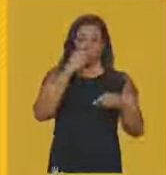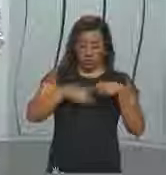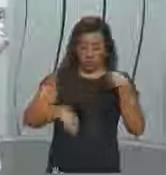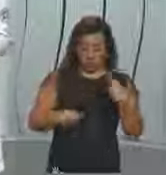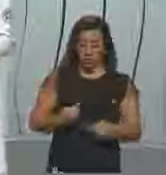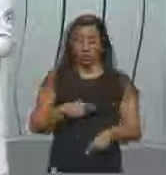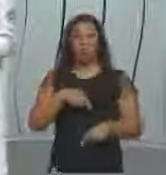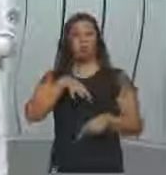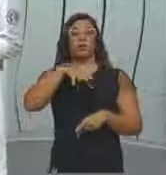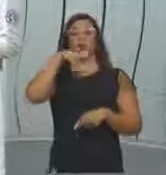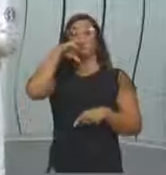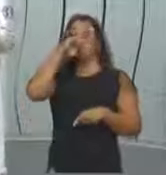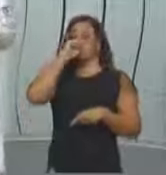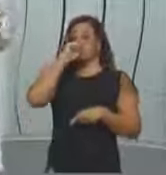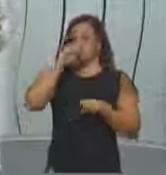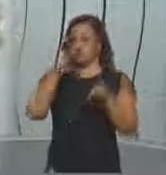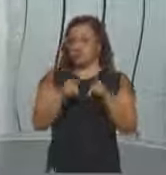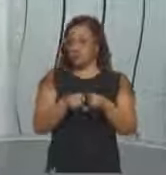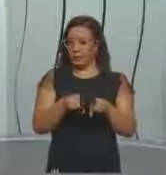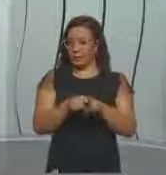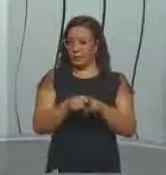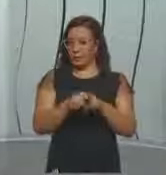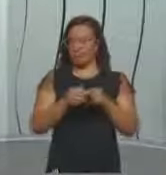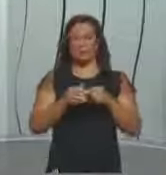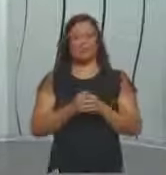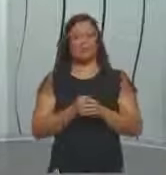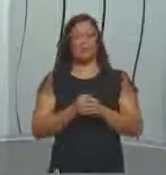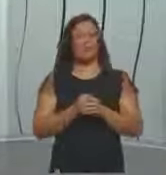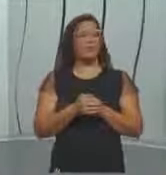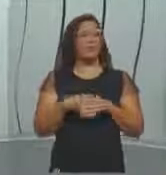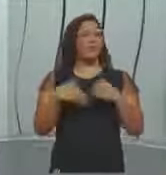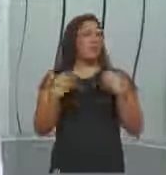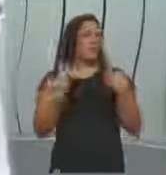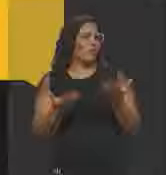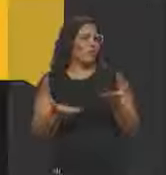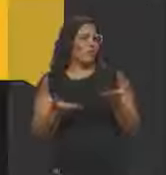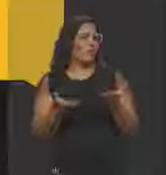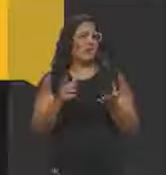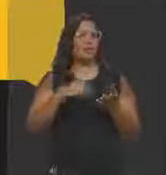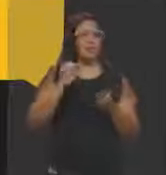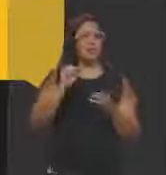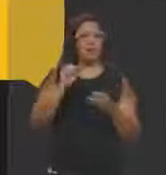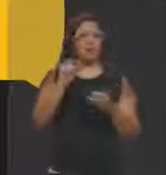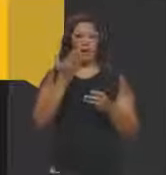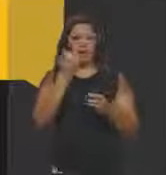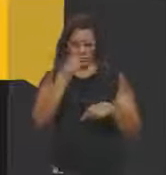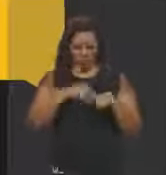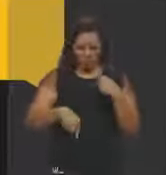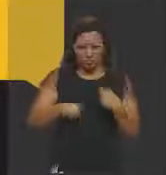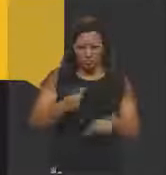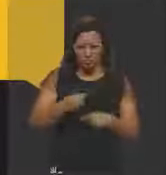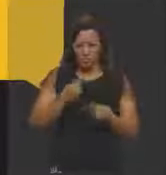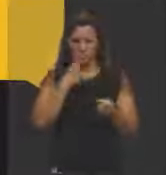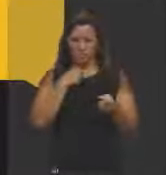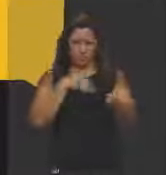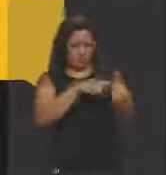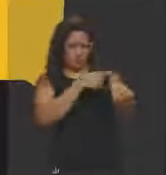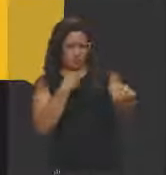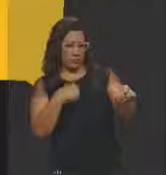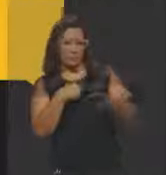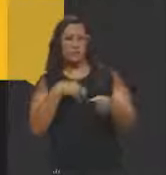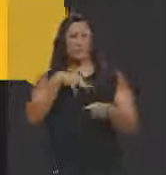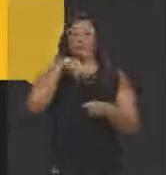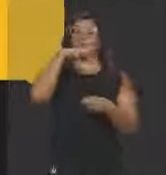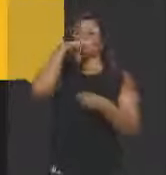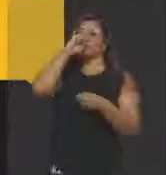organismo. Qual será a relação que existe entre o sistema digestório, respiratório e o